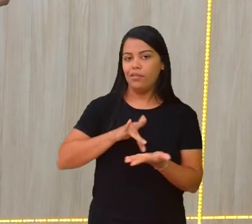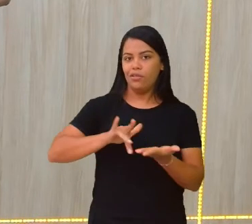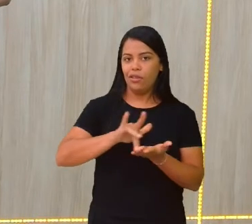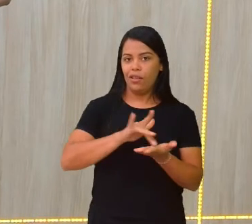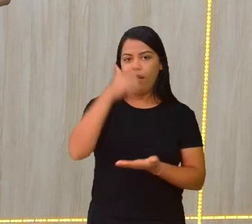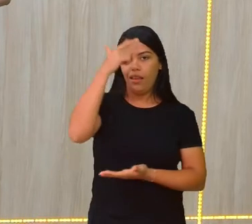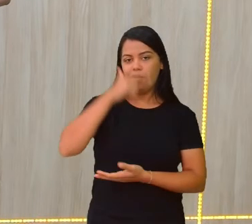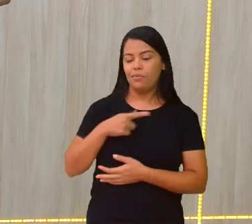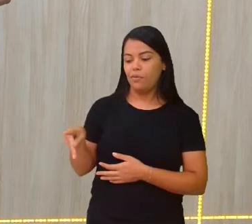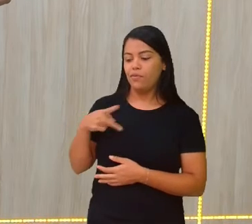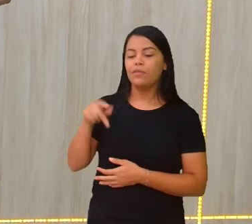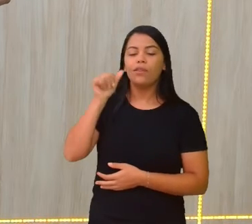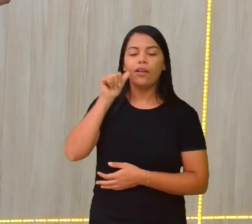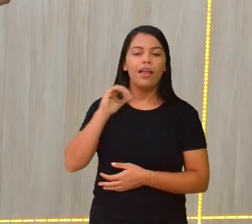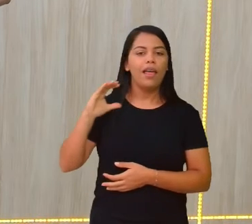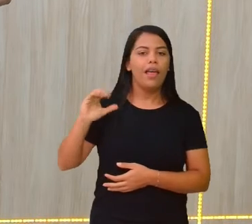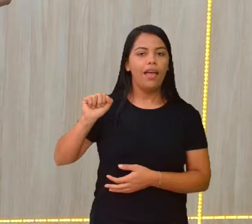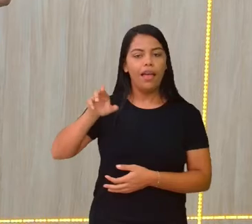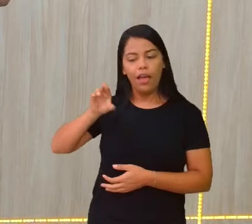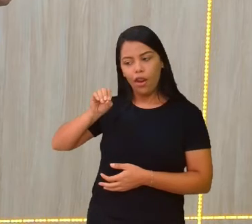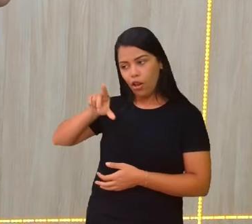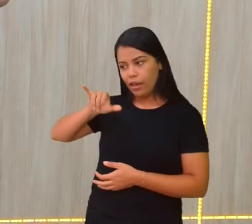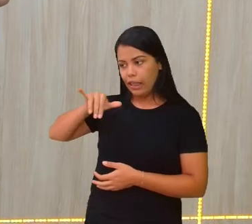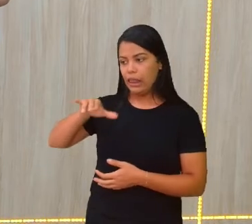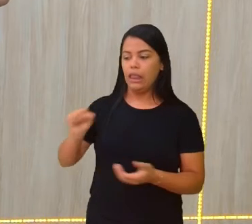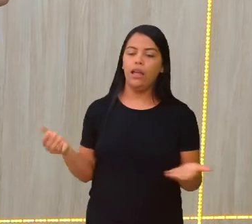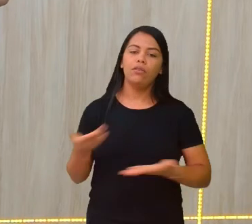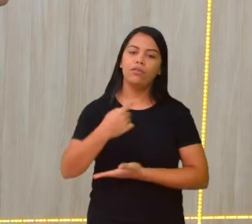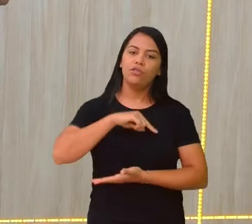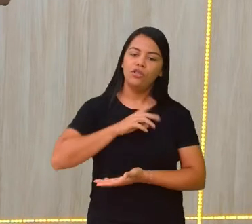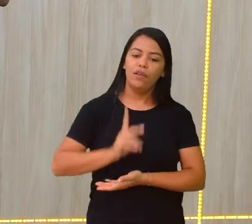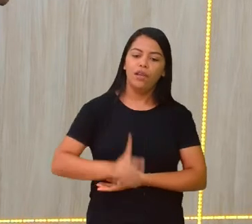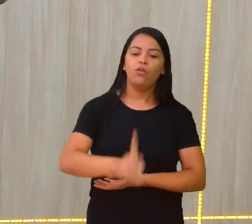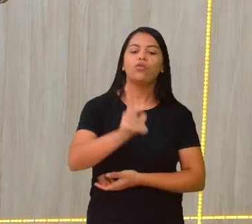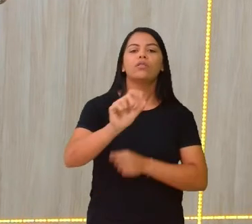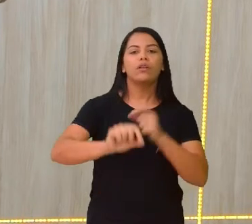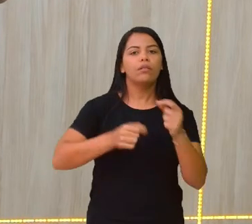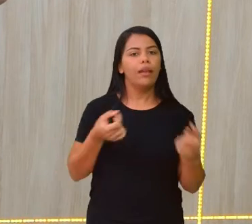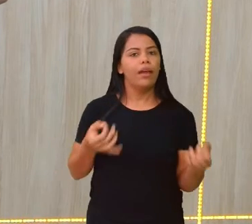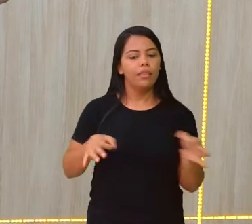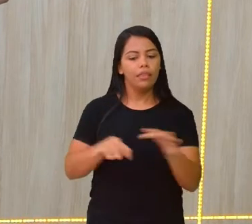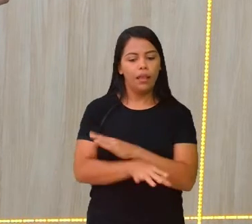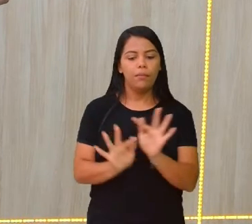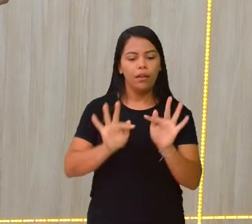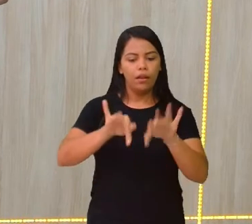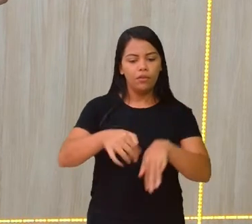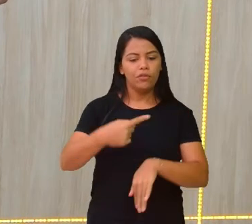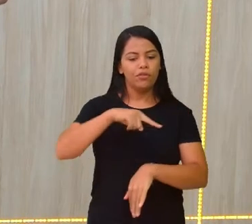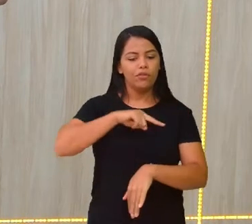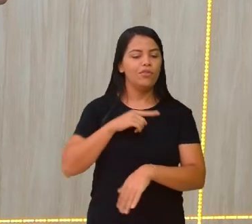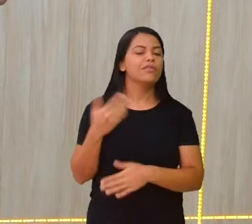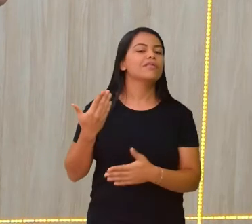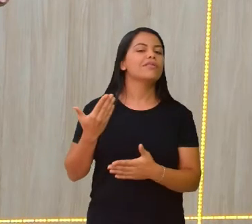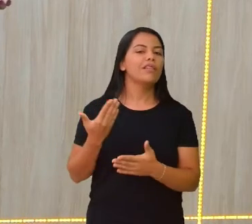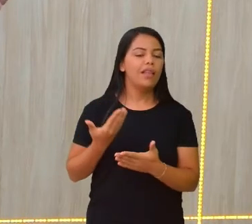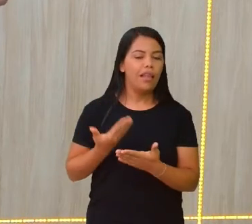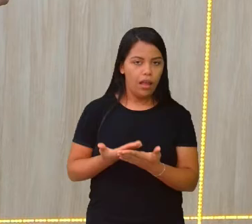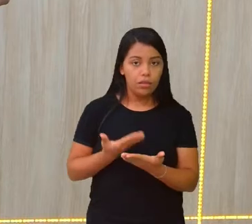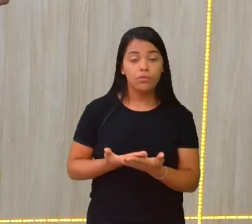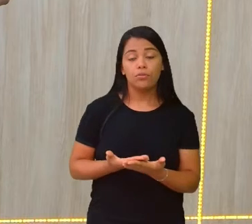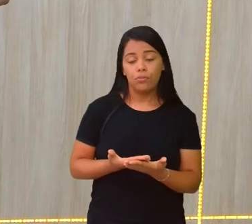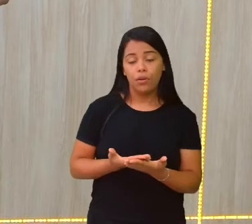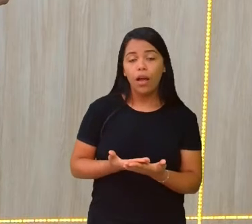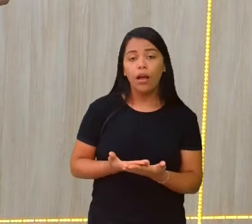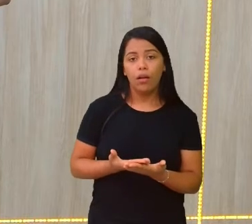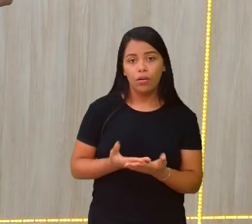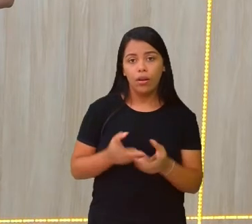professora Carolina e hoje a gente vai dar continuidade, e encerrar esse assunto tão importante que a gente vem vendo,